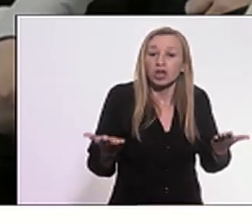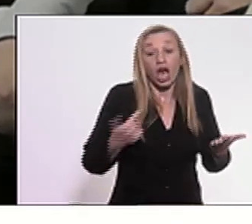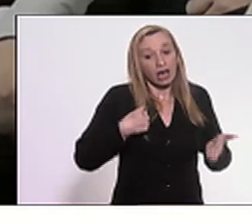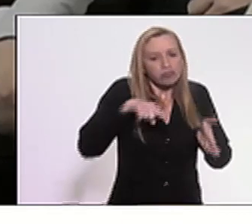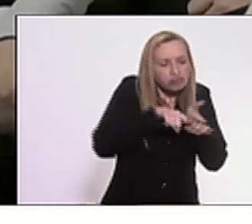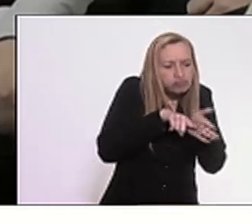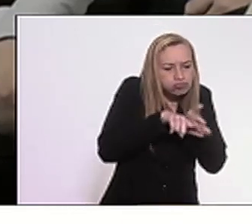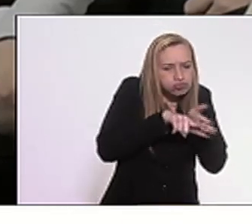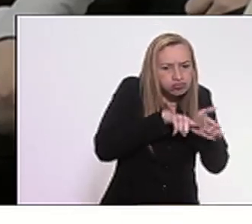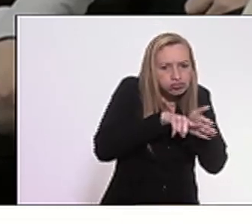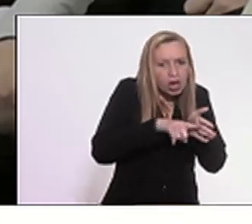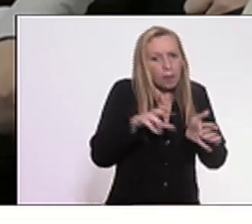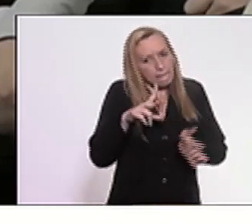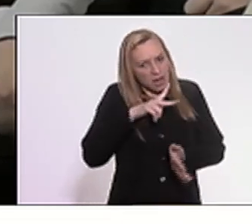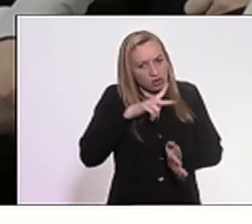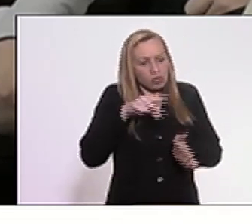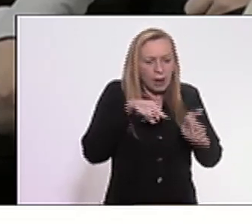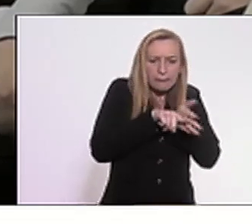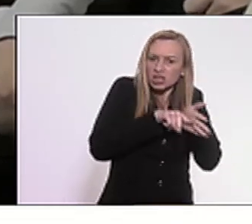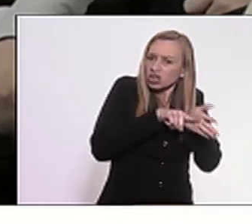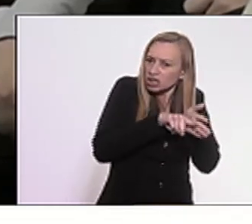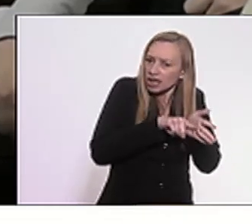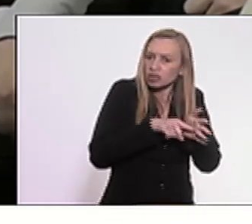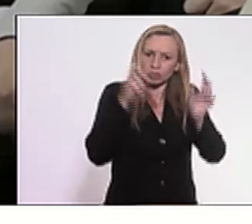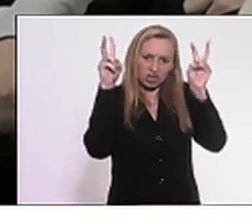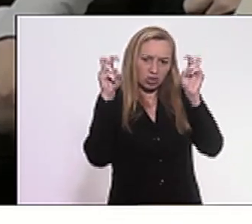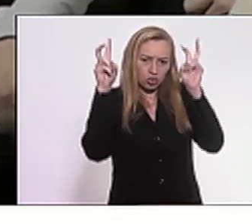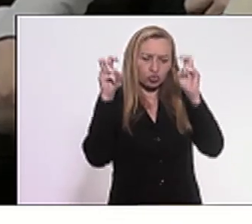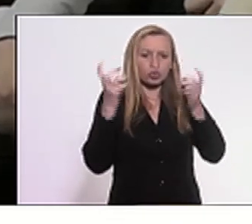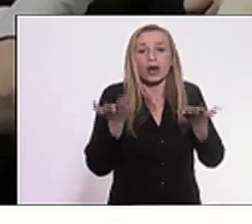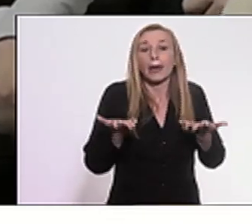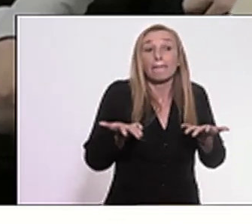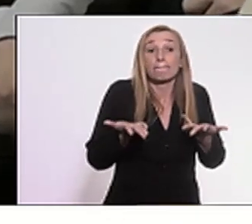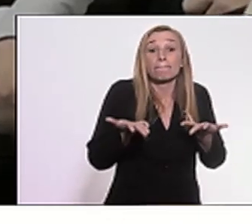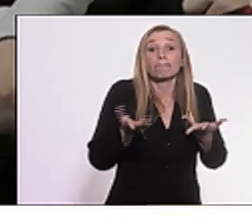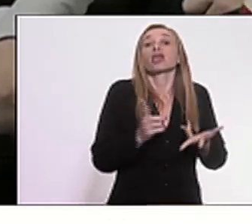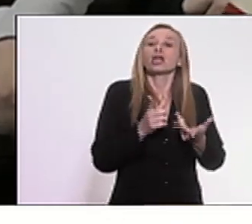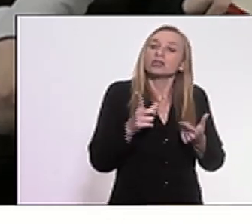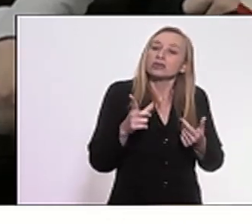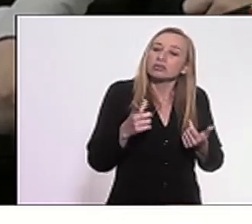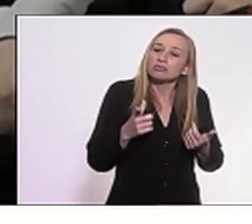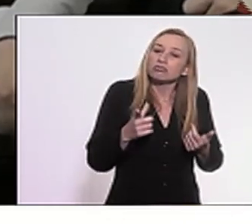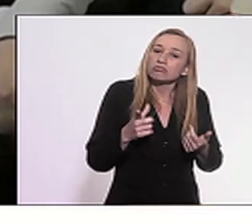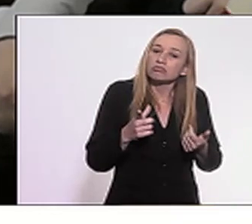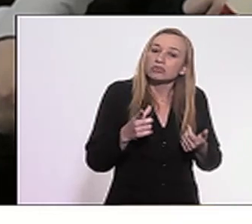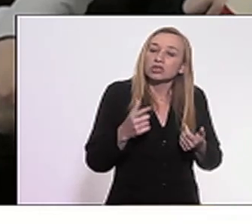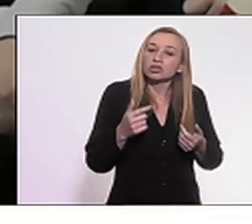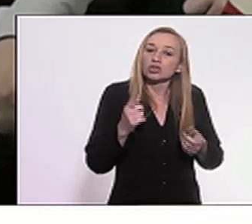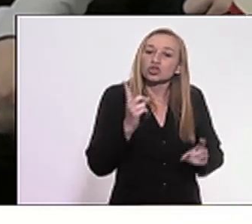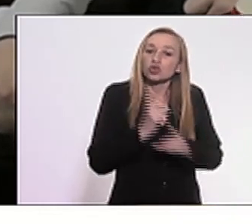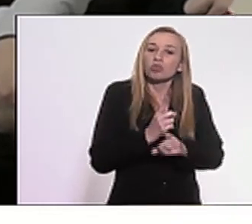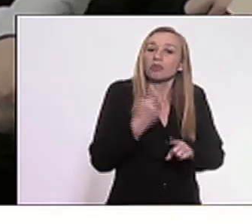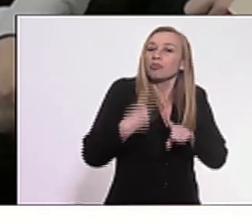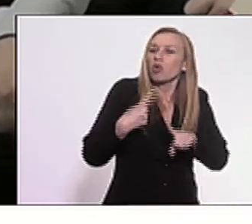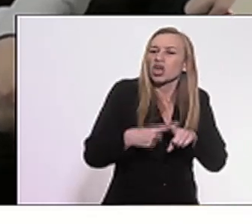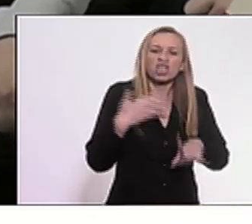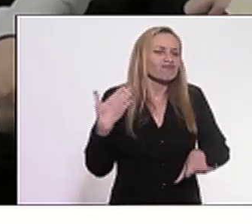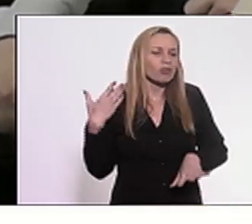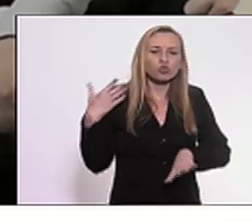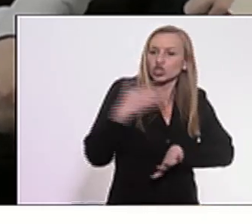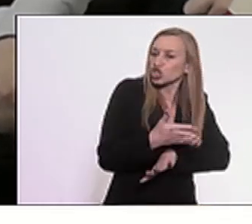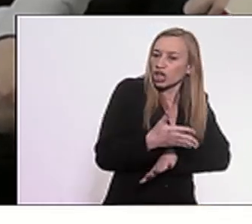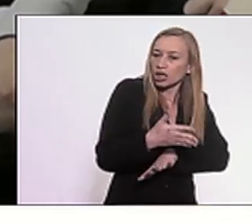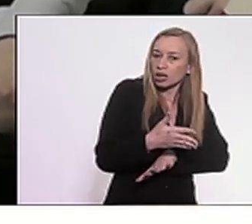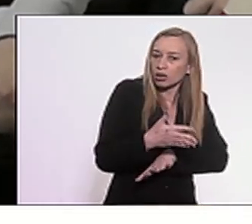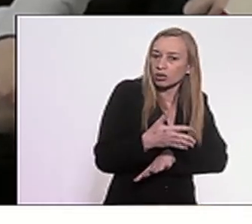tenho particularmente pesquisado bastante sobre isso, e a gente tem tentado descobrir por que essas denúncias não chegam aos canais de